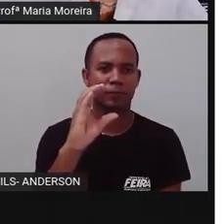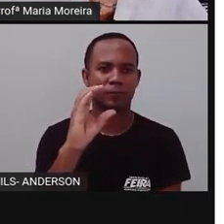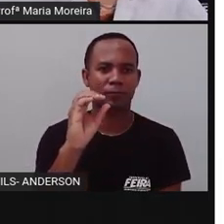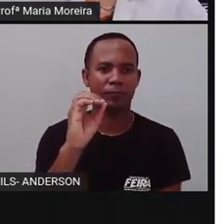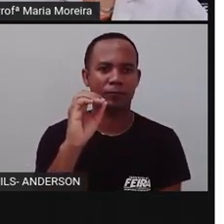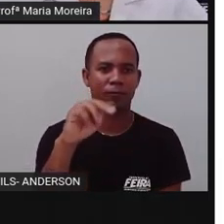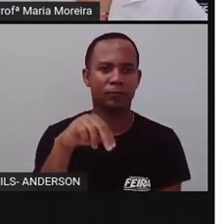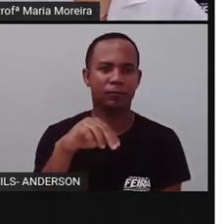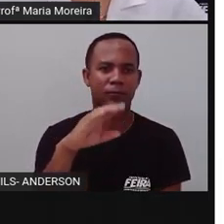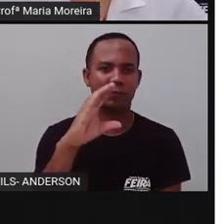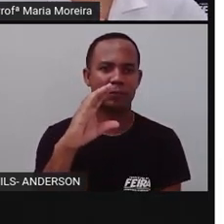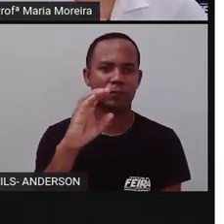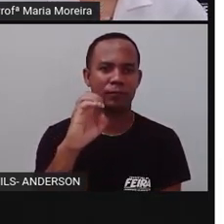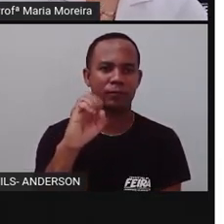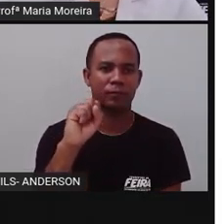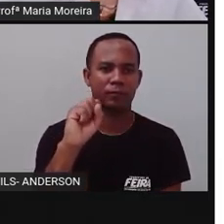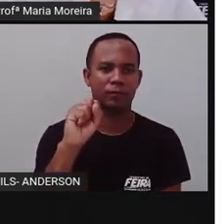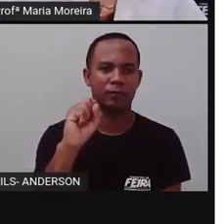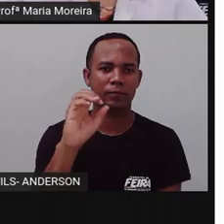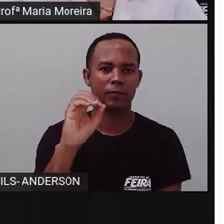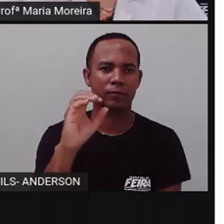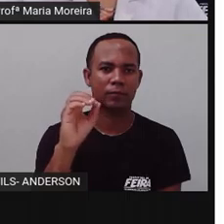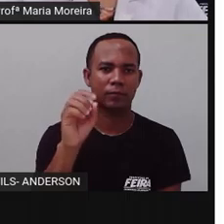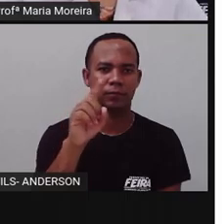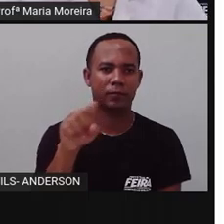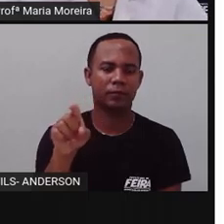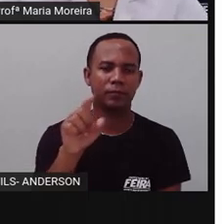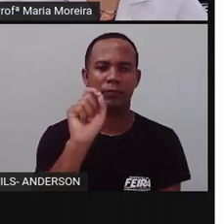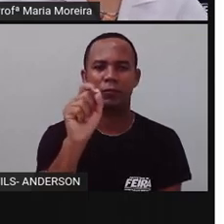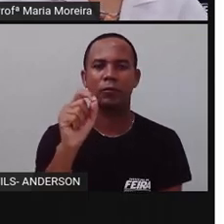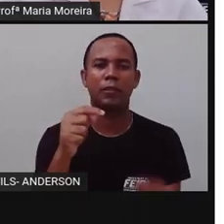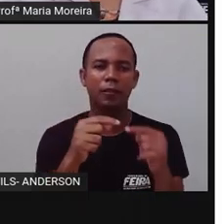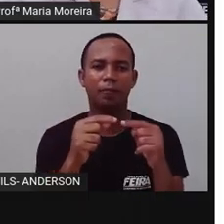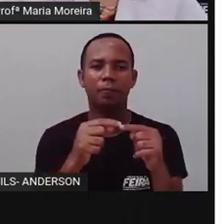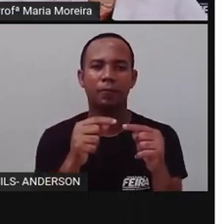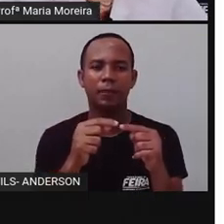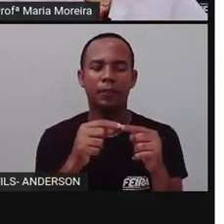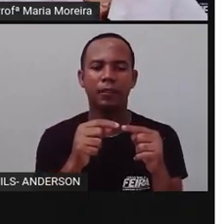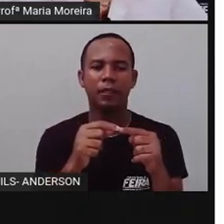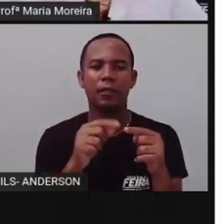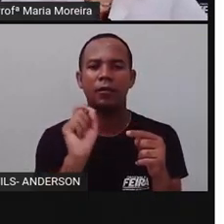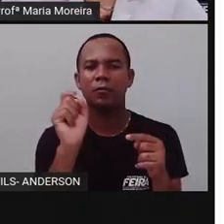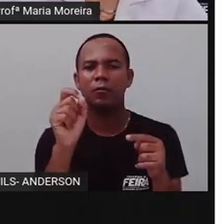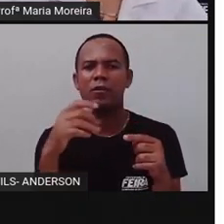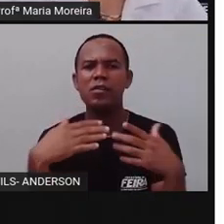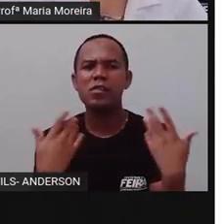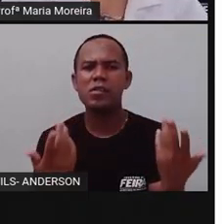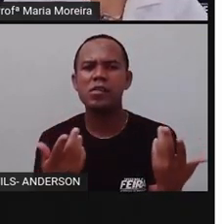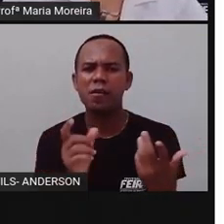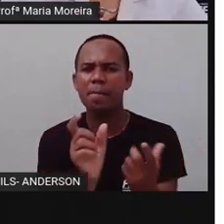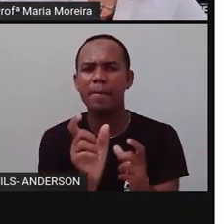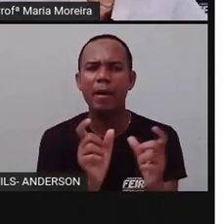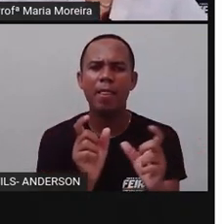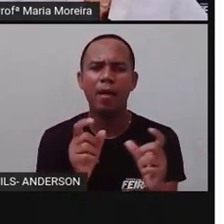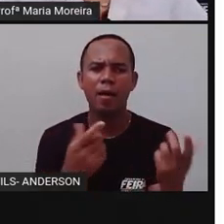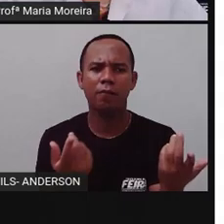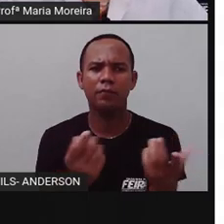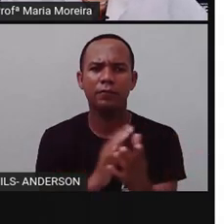Pois é, terreiro da sua. Ó, o que é que você consegue imaginar aí? Será que é casa? Será que é